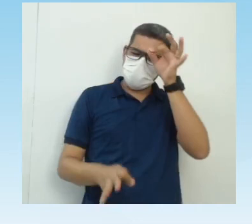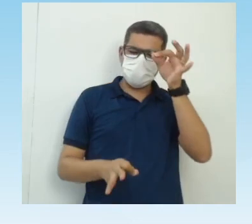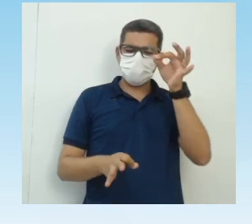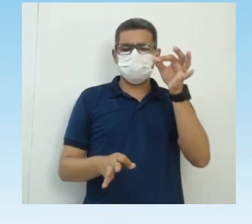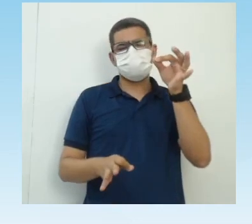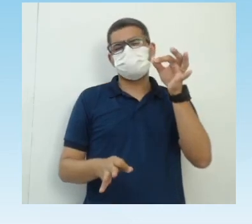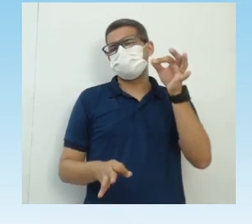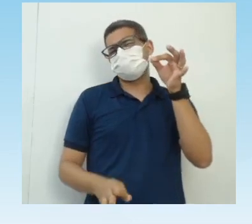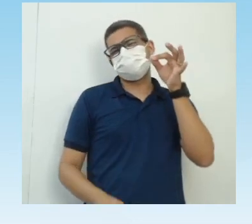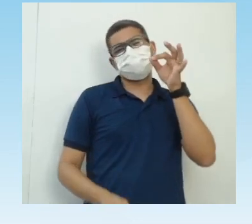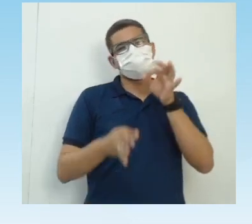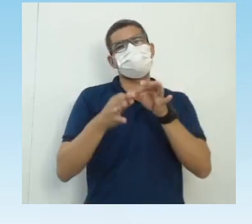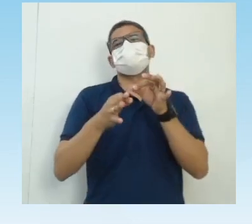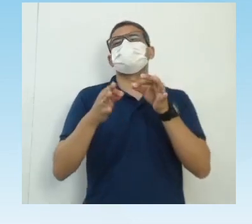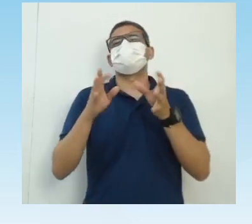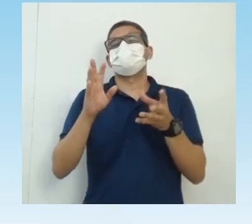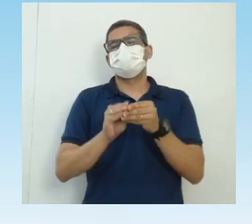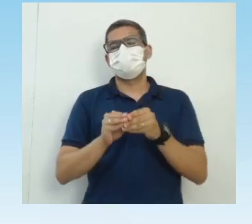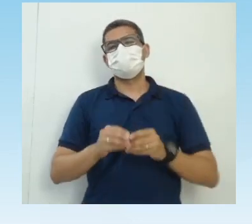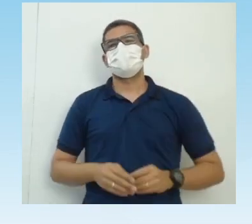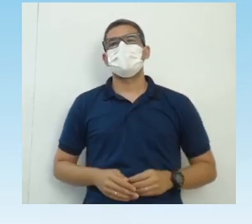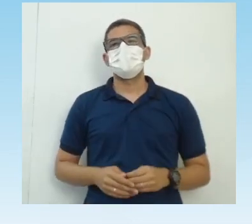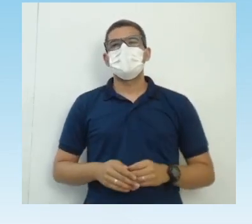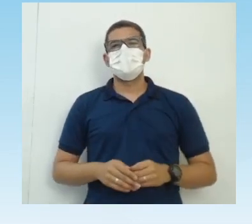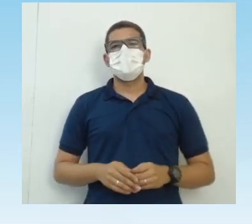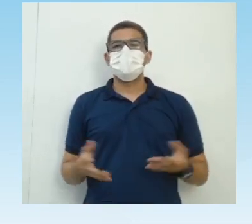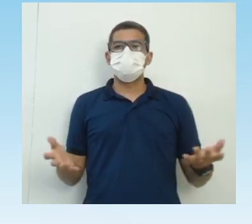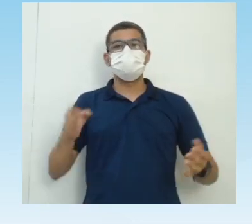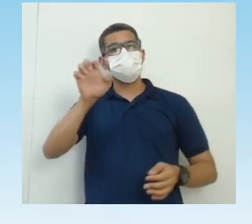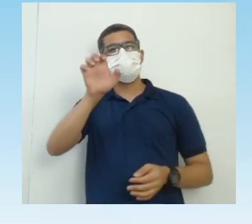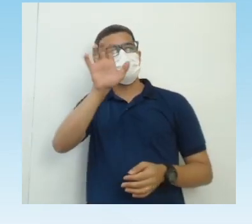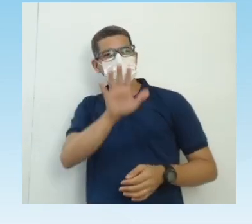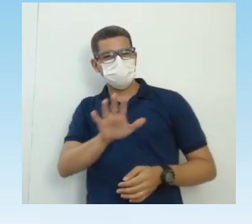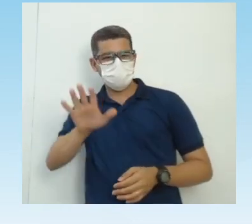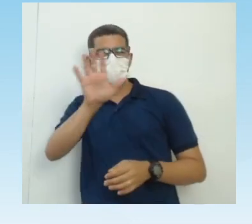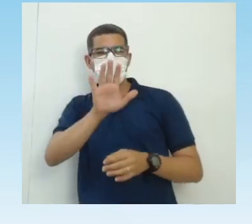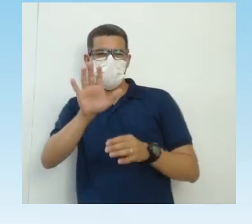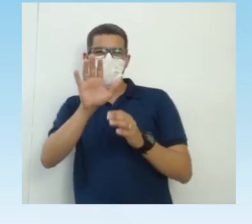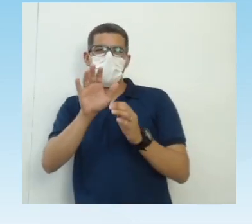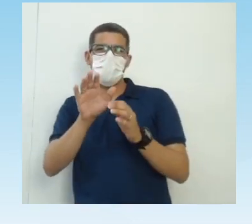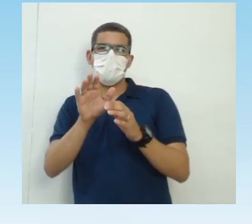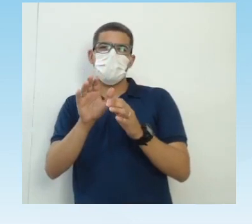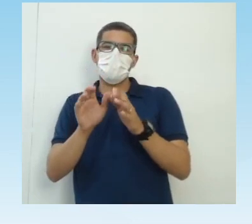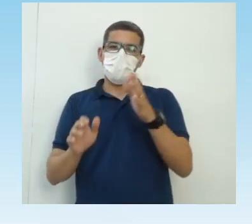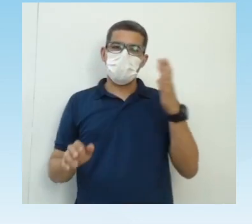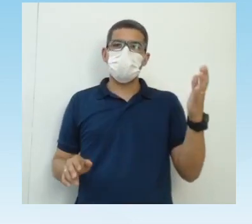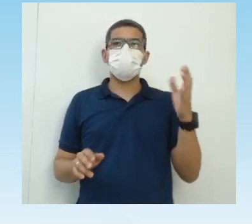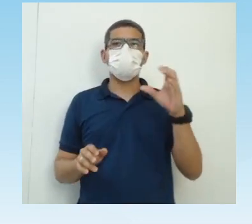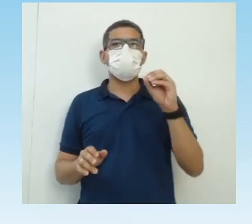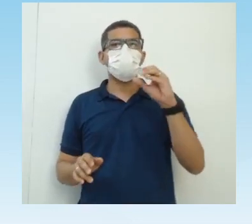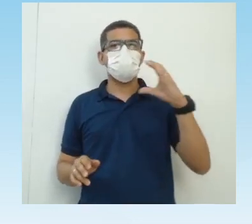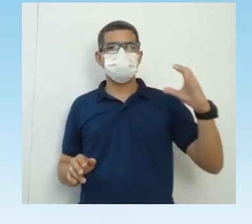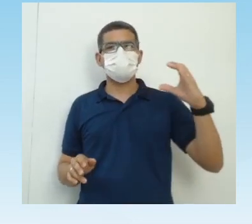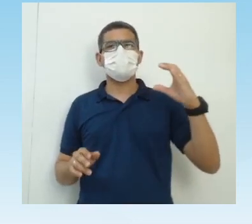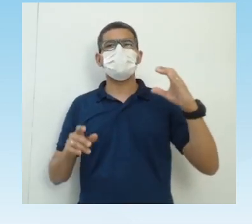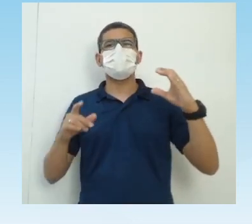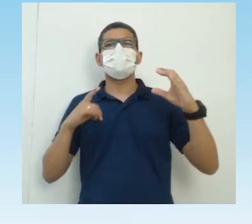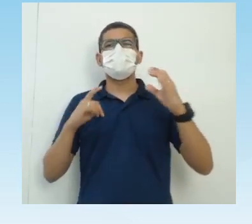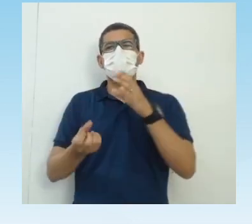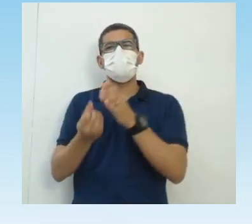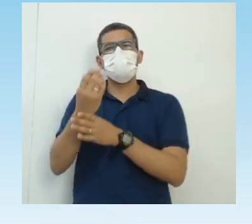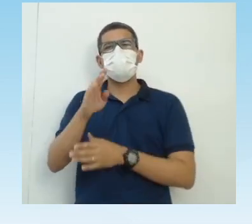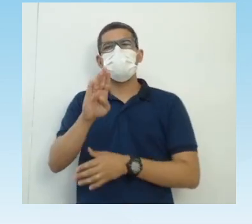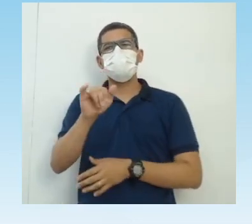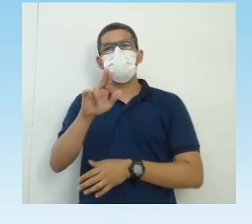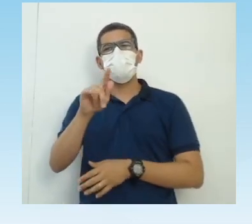só tem tamanho. Na Europa Ocidental, a burguesia surge entre os séculos X e XI sob a forma